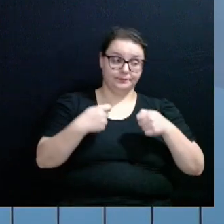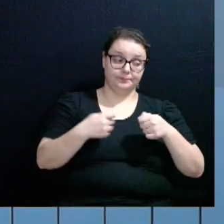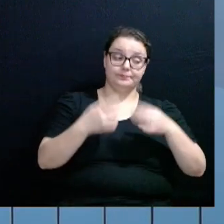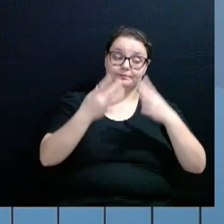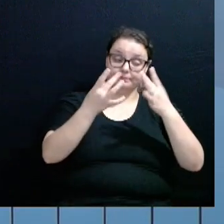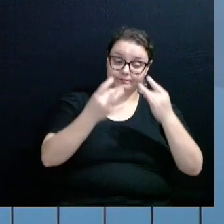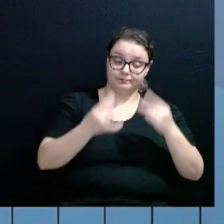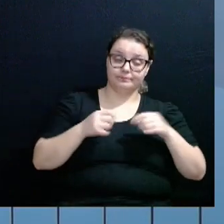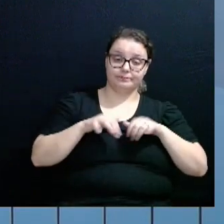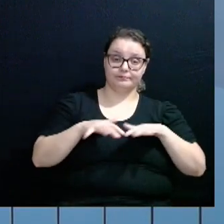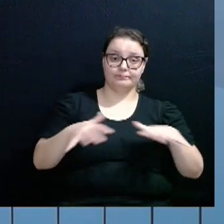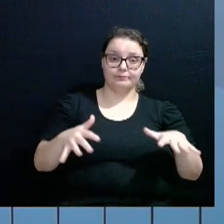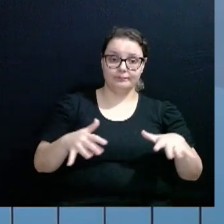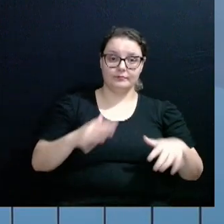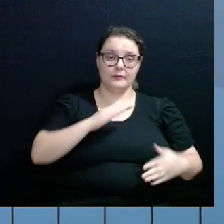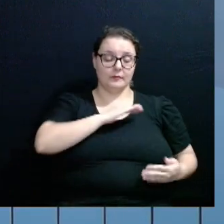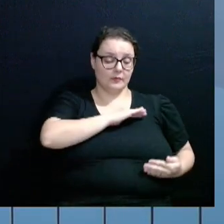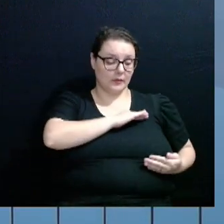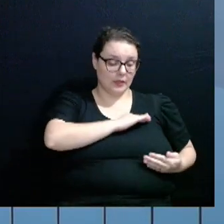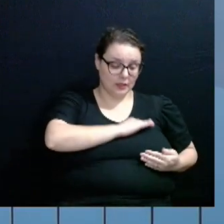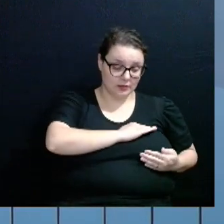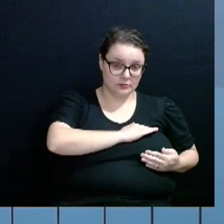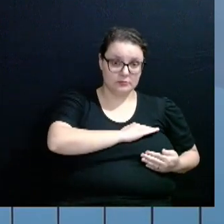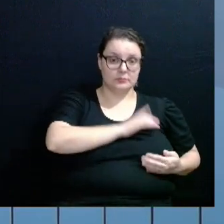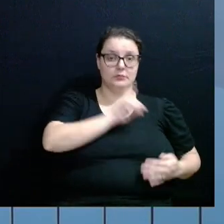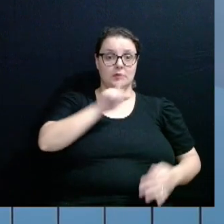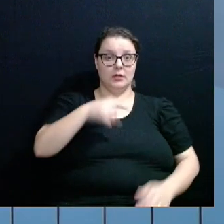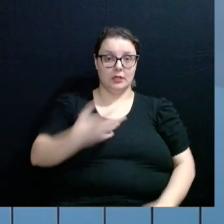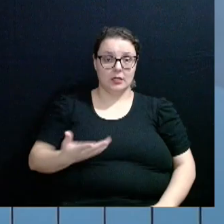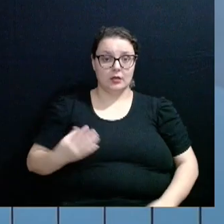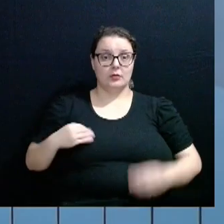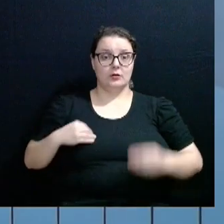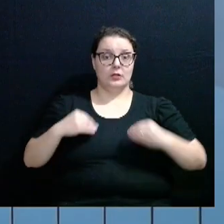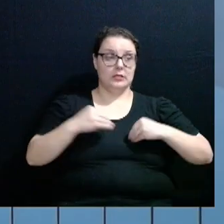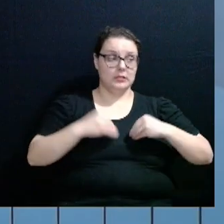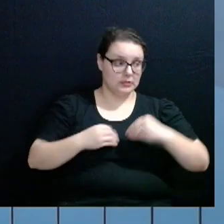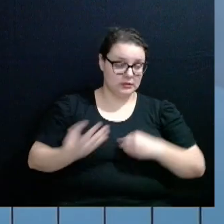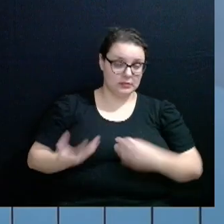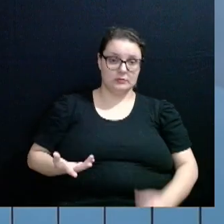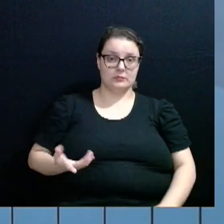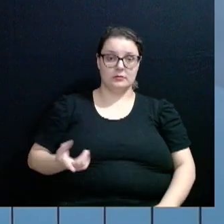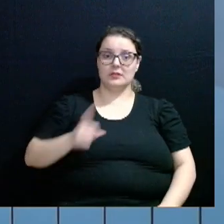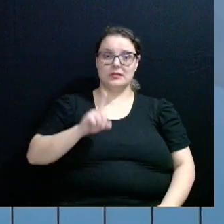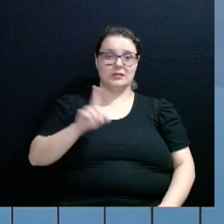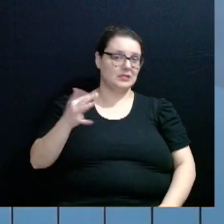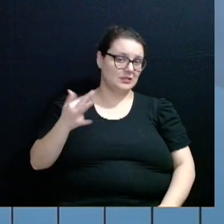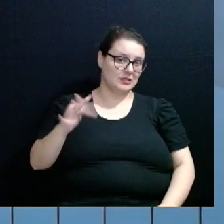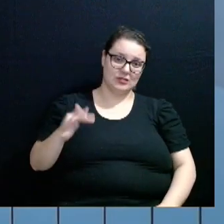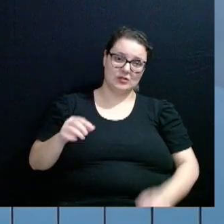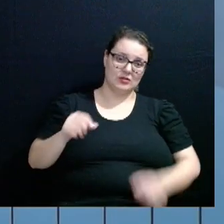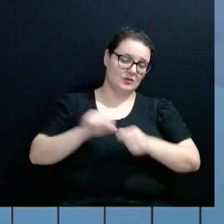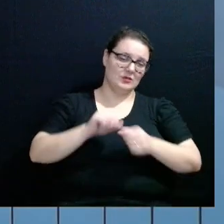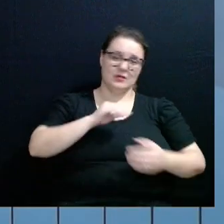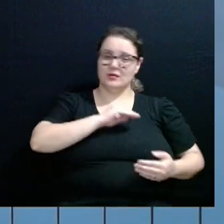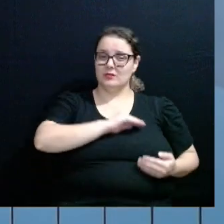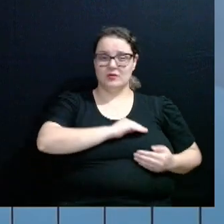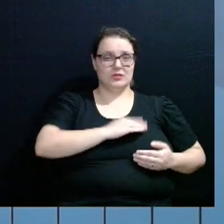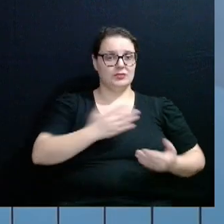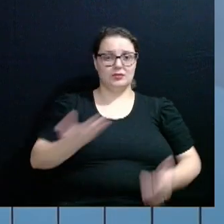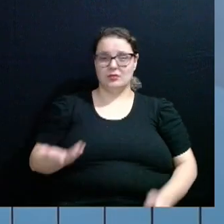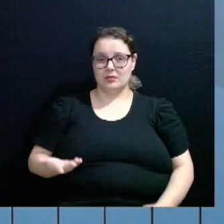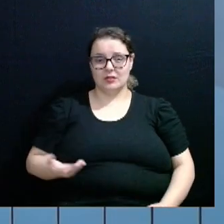A mamografia é um exame, né? E não dói você fazer a sua mamografia e traz para você